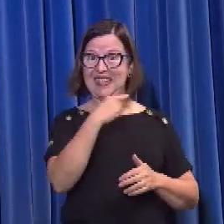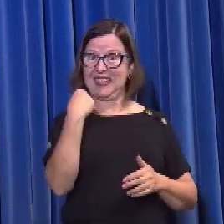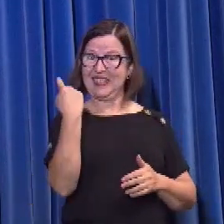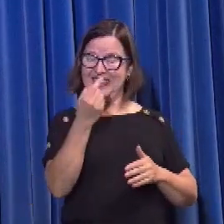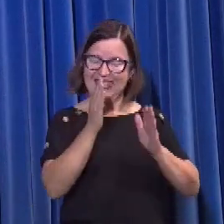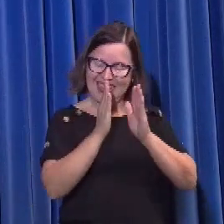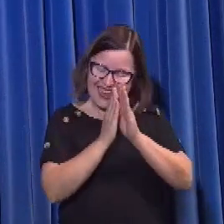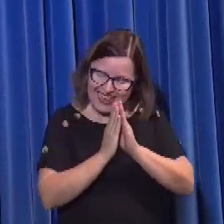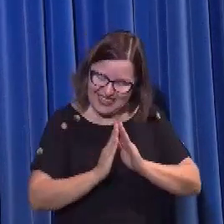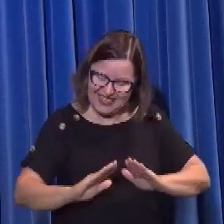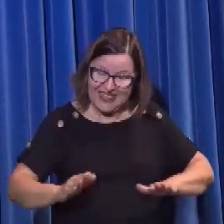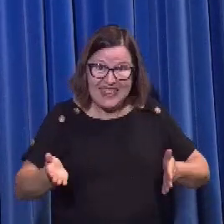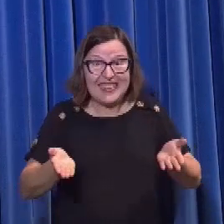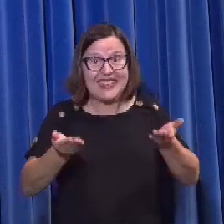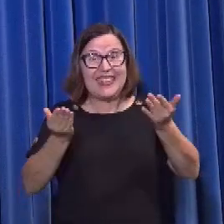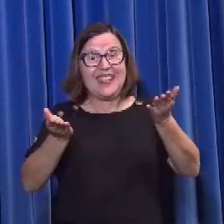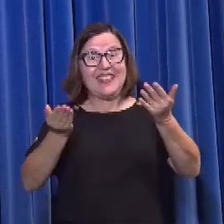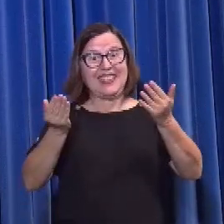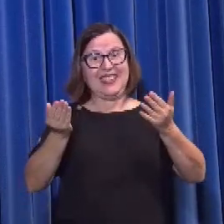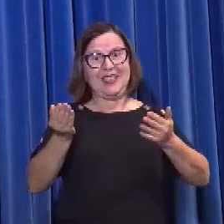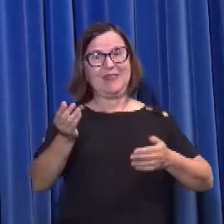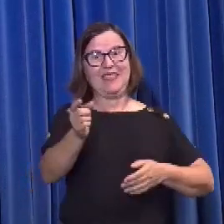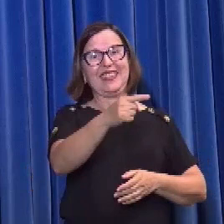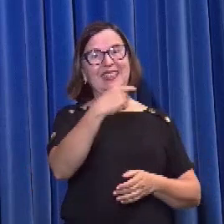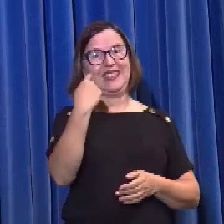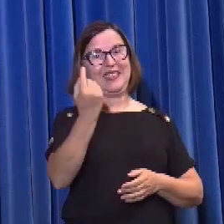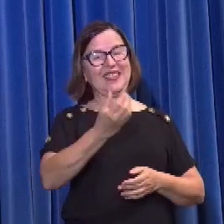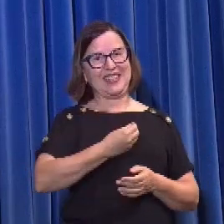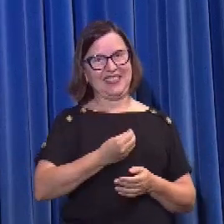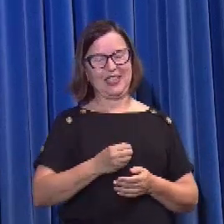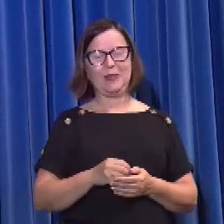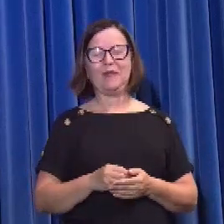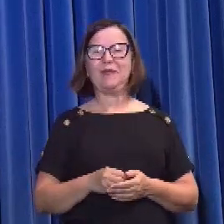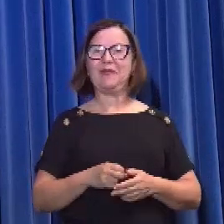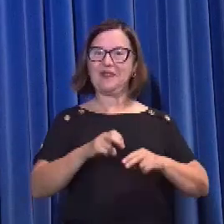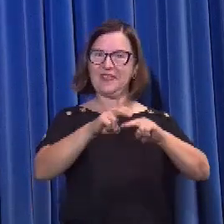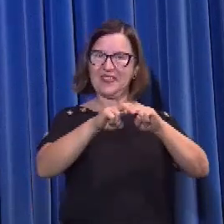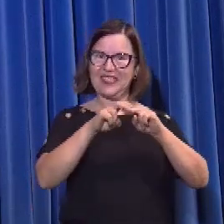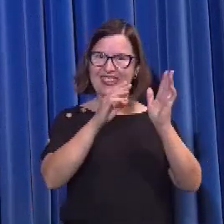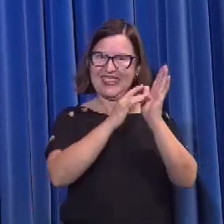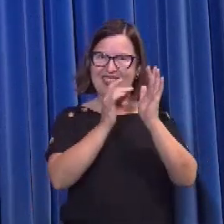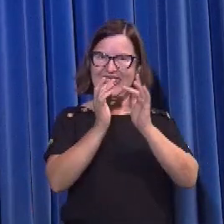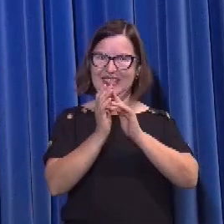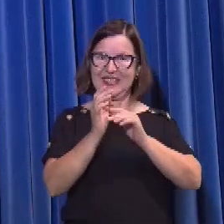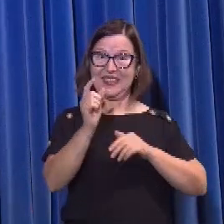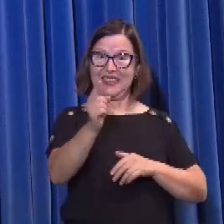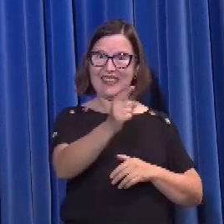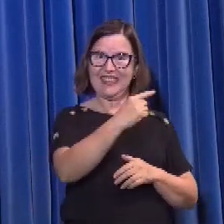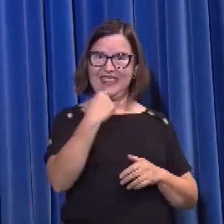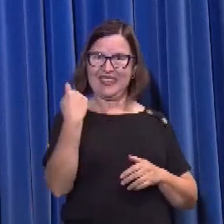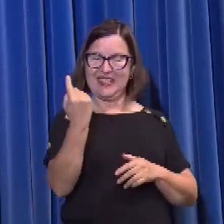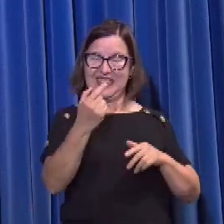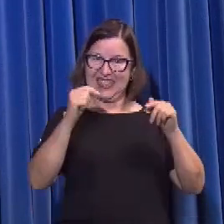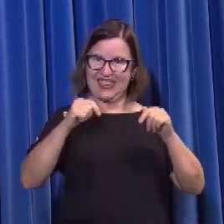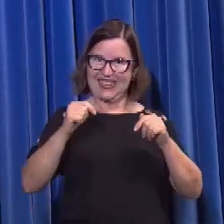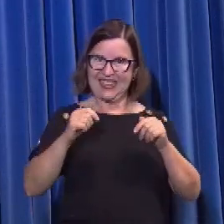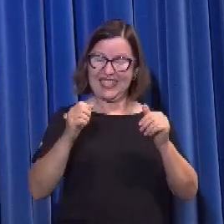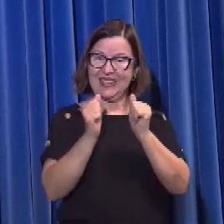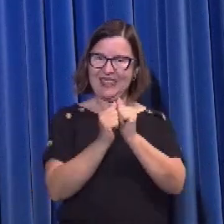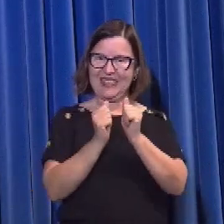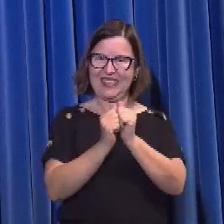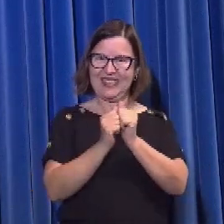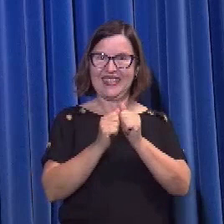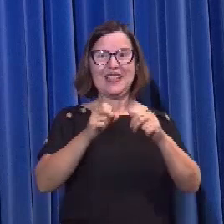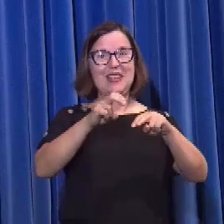nós exaltamos com as nossas vidas. É por causa dele que nós estamos aqui reunidos, é por causa